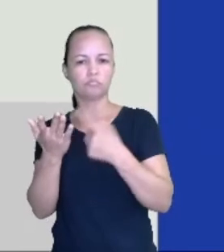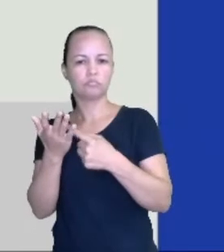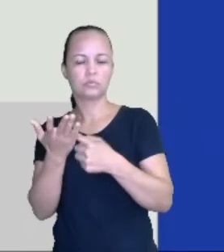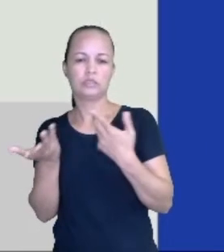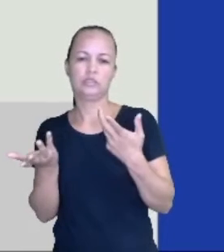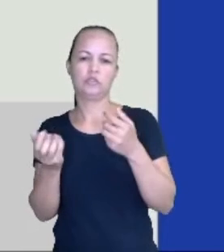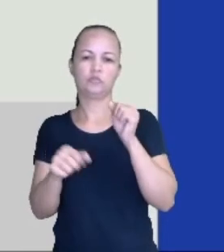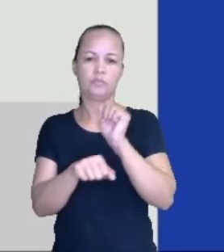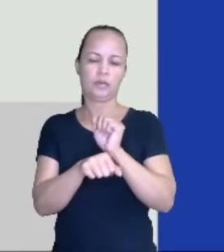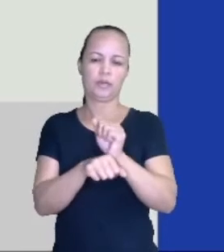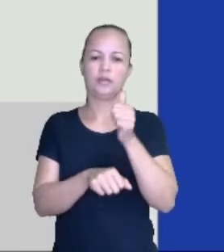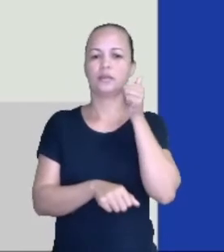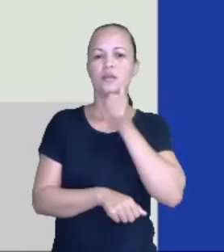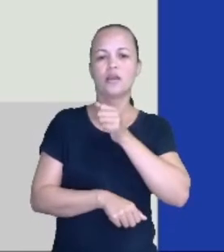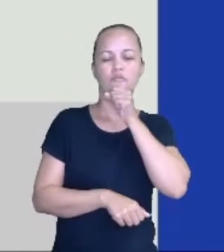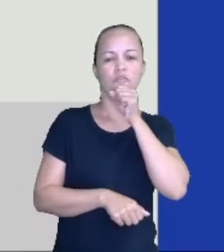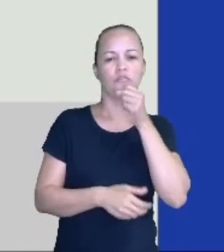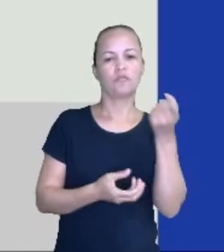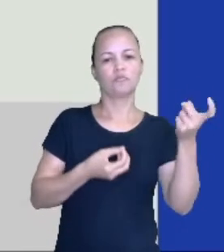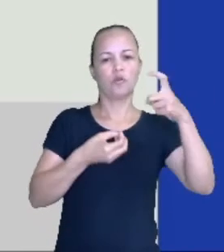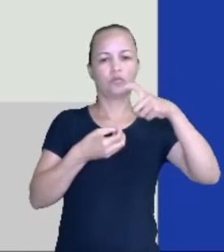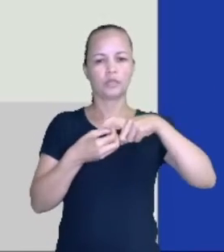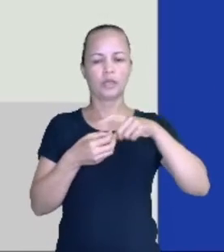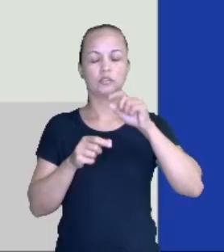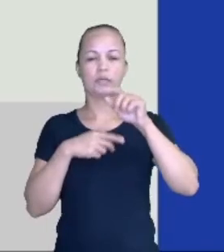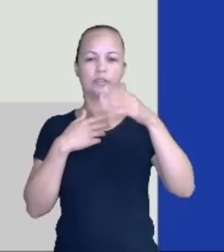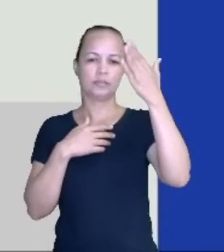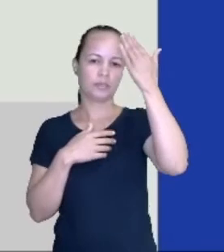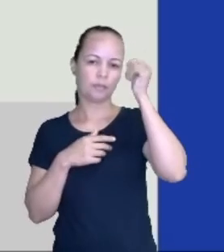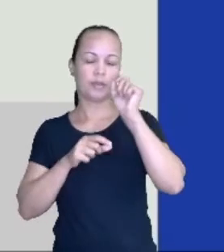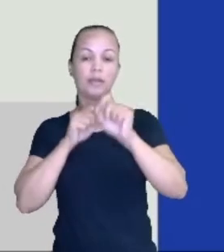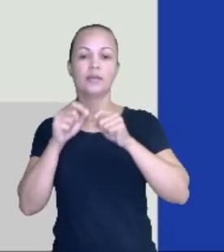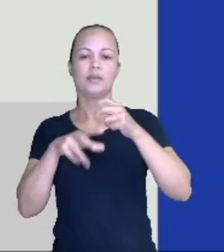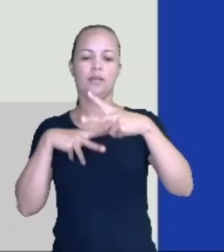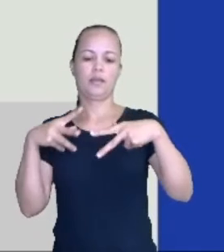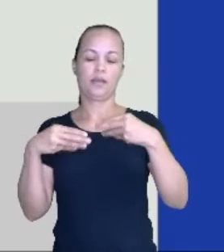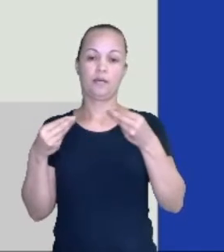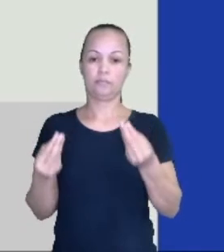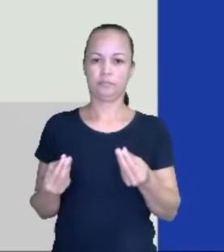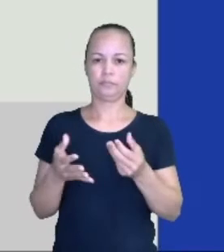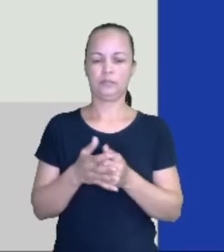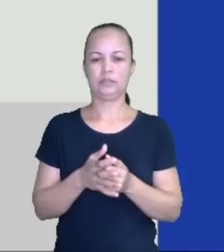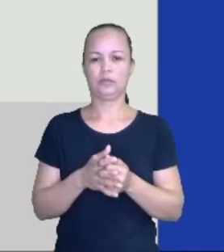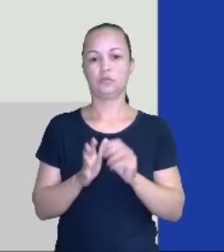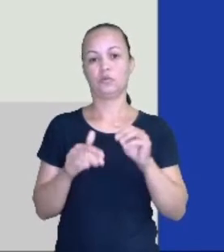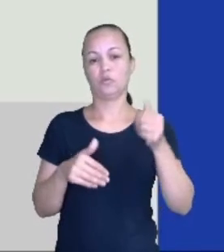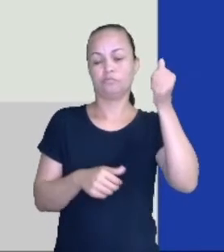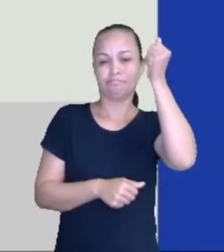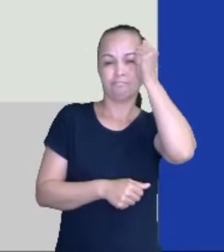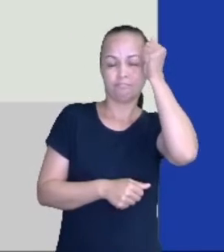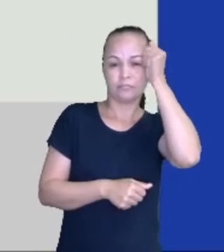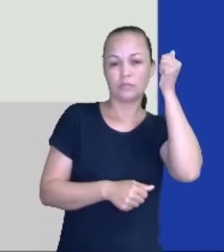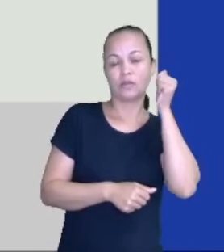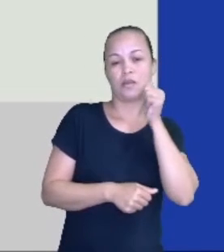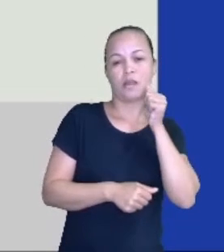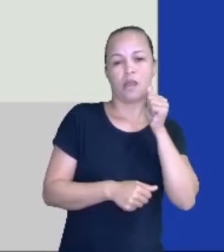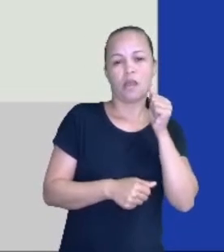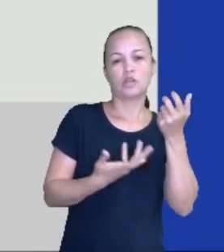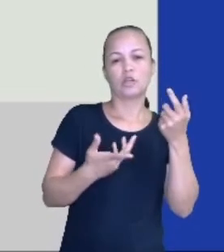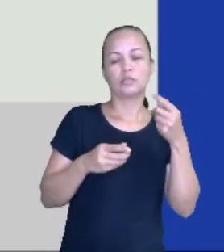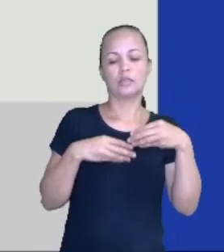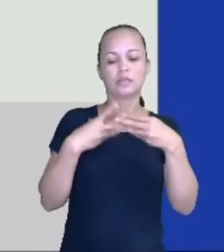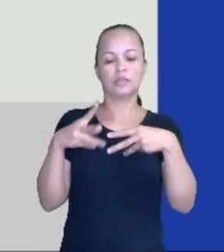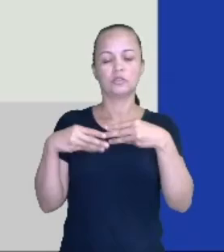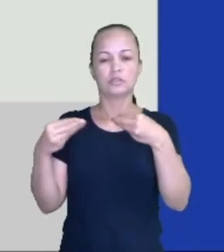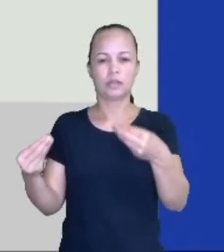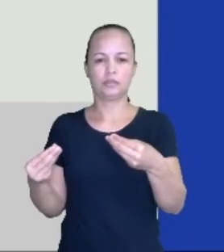vovó voltasse para saber quem era o afortunado. Por sorte, ela estava arrependida de haver deixado só um presente e